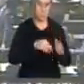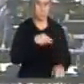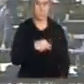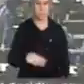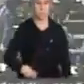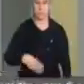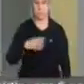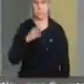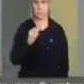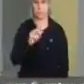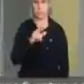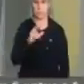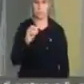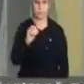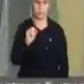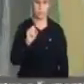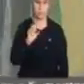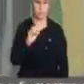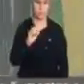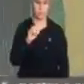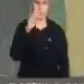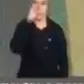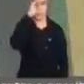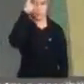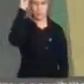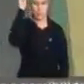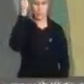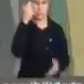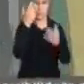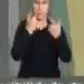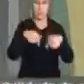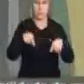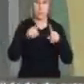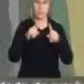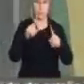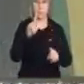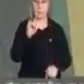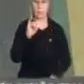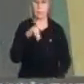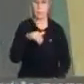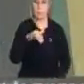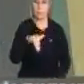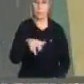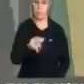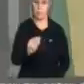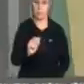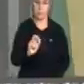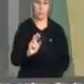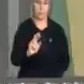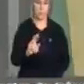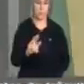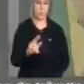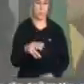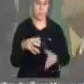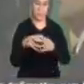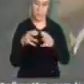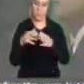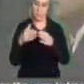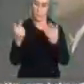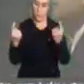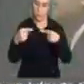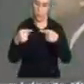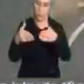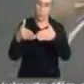Barroso, do Supremo Tribunal Federal, que negou a liminar da oposição, liminar essa que a oposição pedia, meu